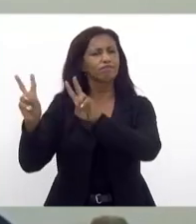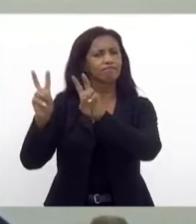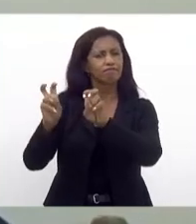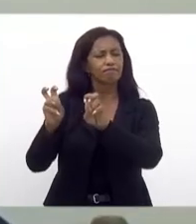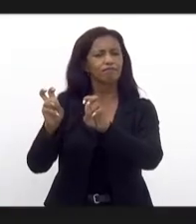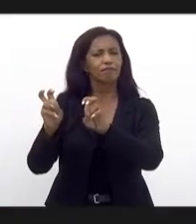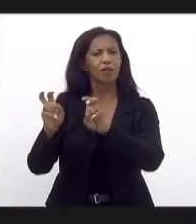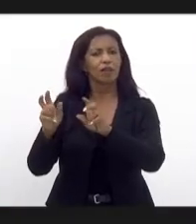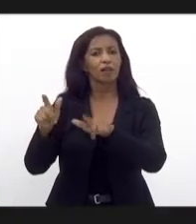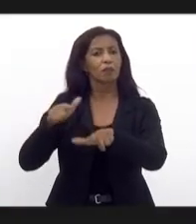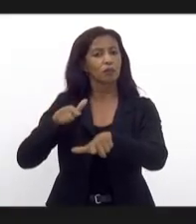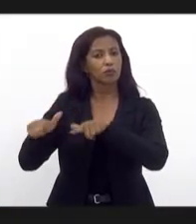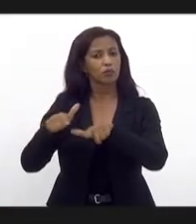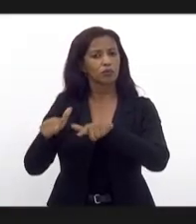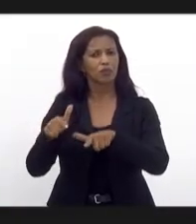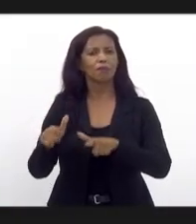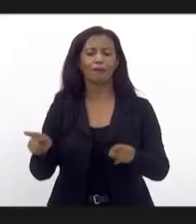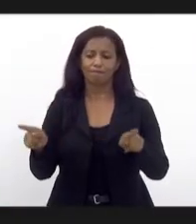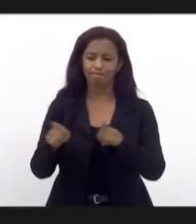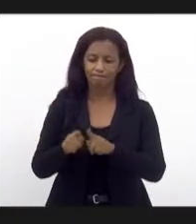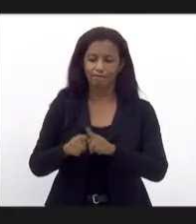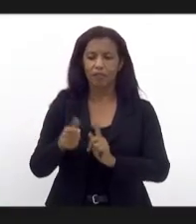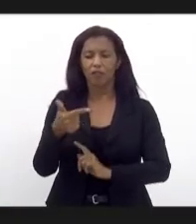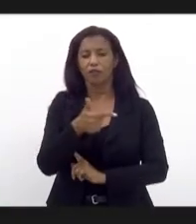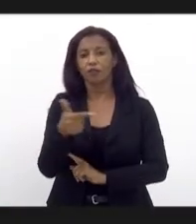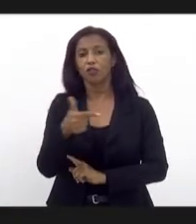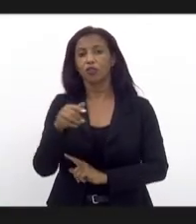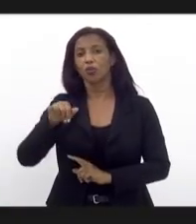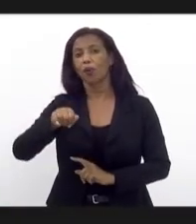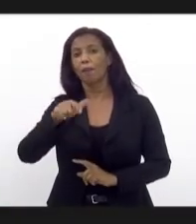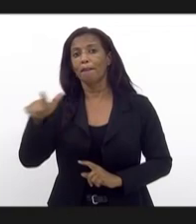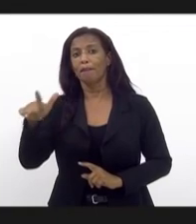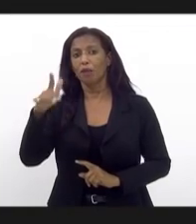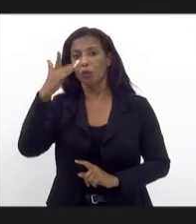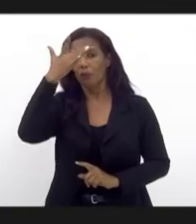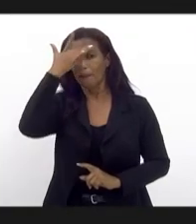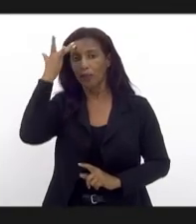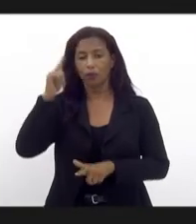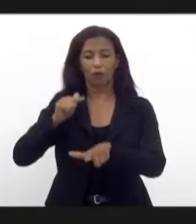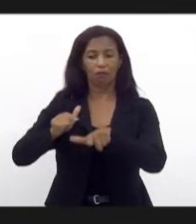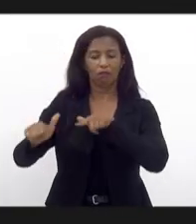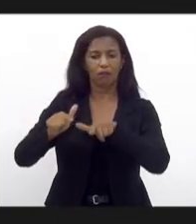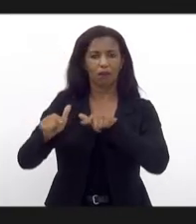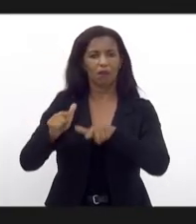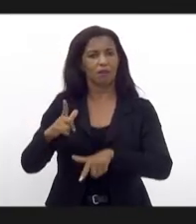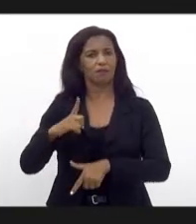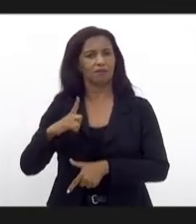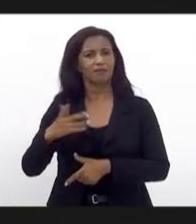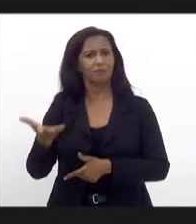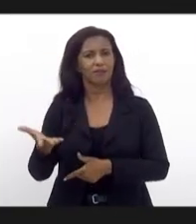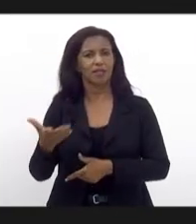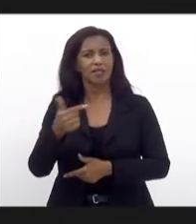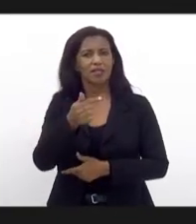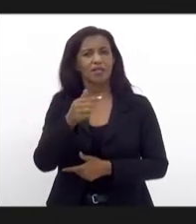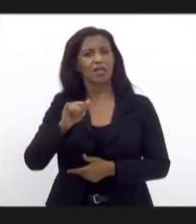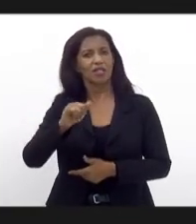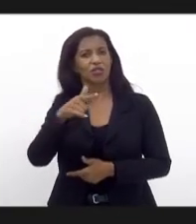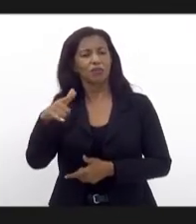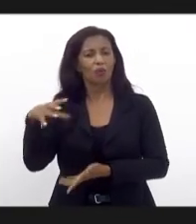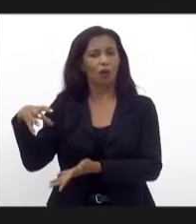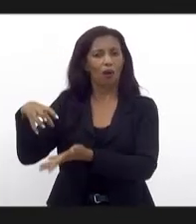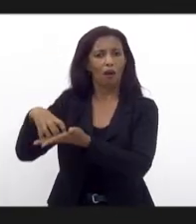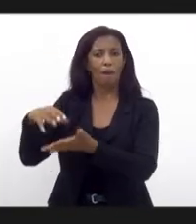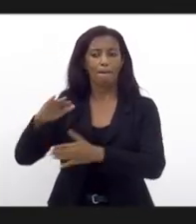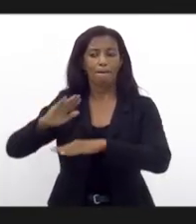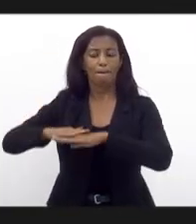em relação aos empregos, sem dúvida, 22 mil empregos o Galeão ele gera. 7 mil na unidade,